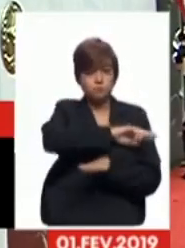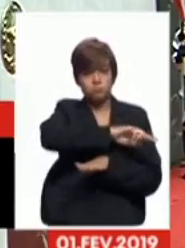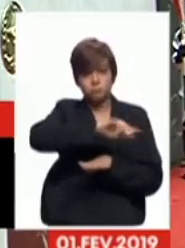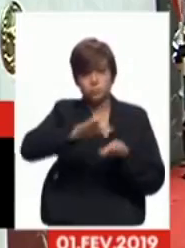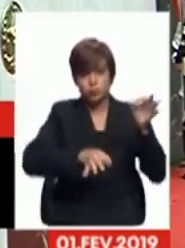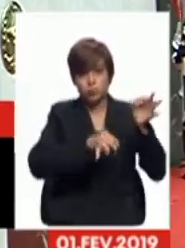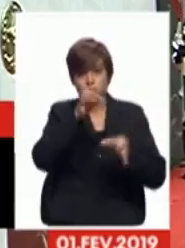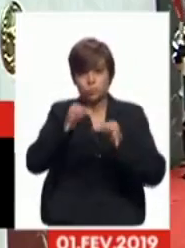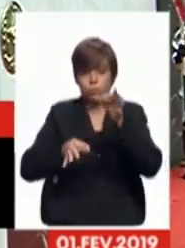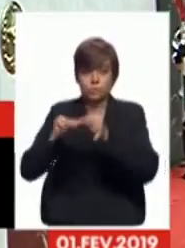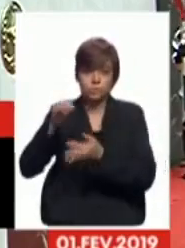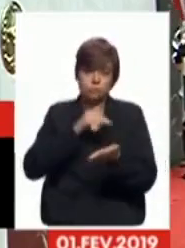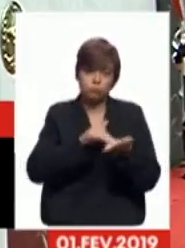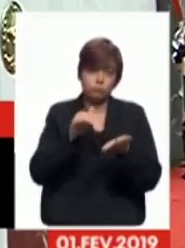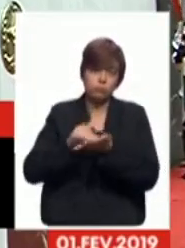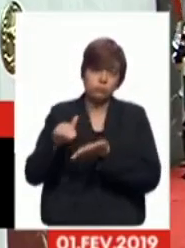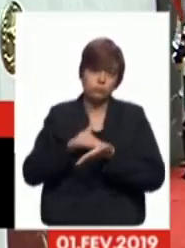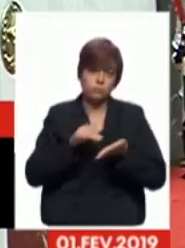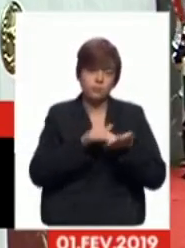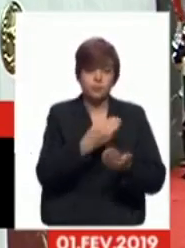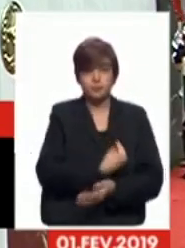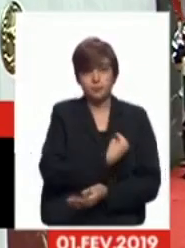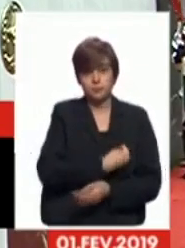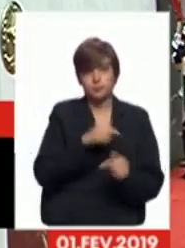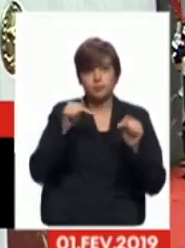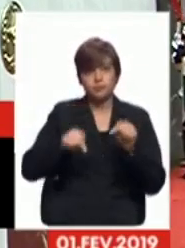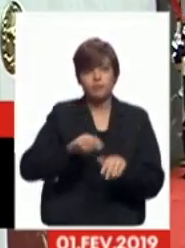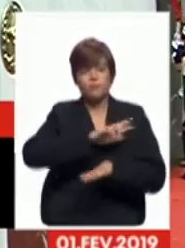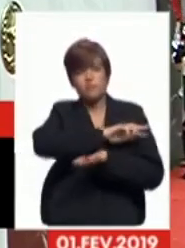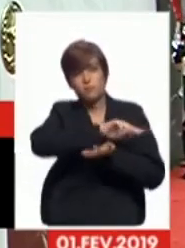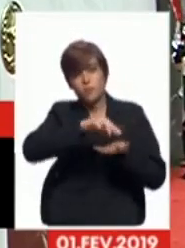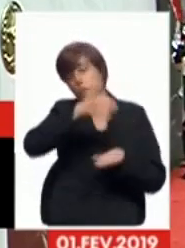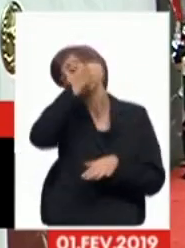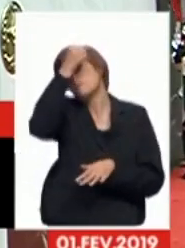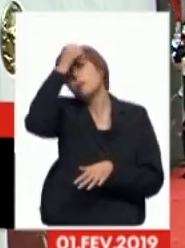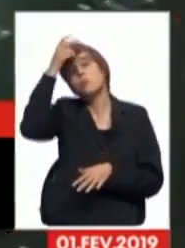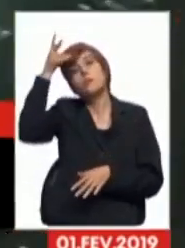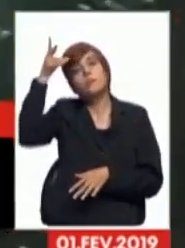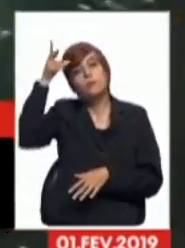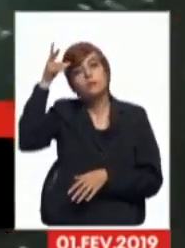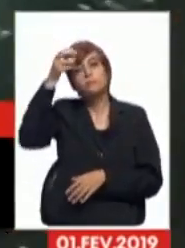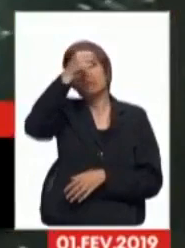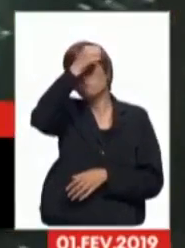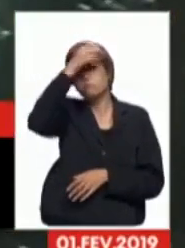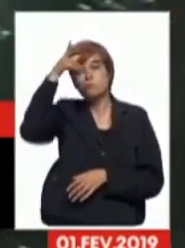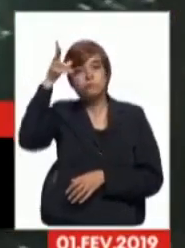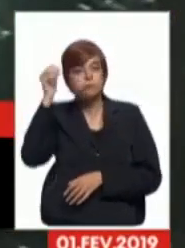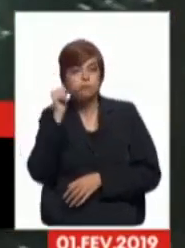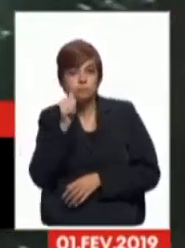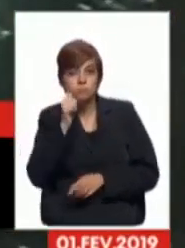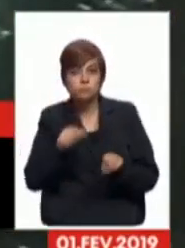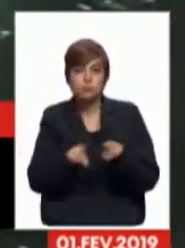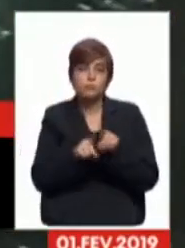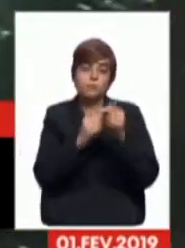Público, secretários de Estado, prefeitas, prefeitos e respectivos vices,